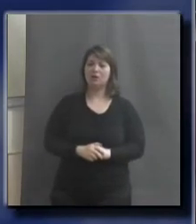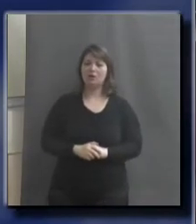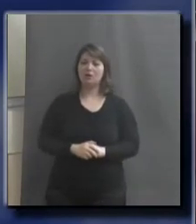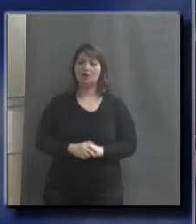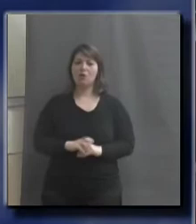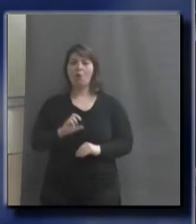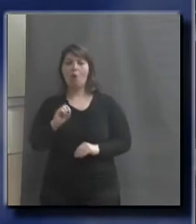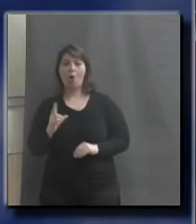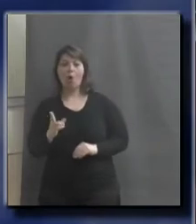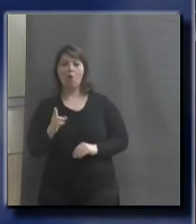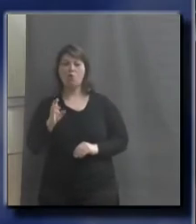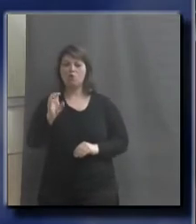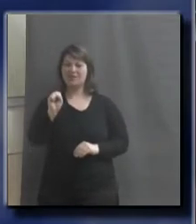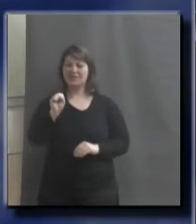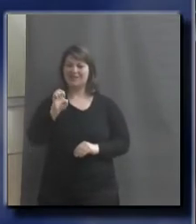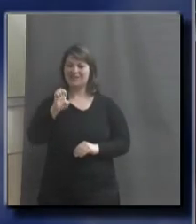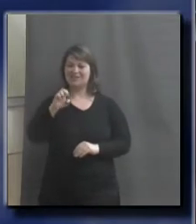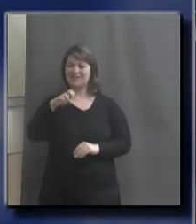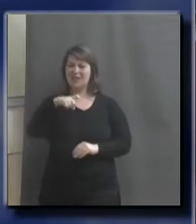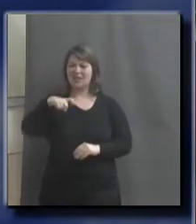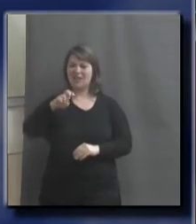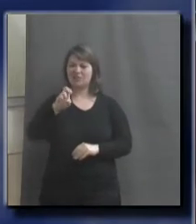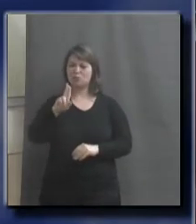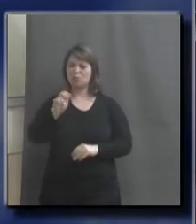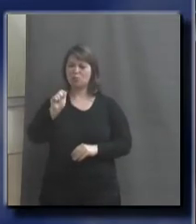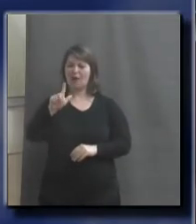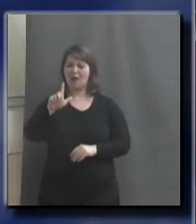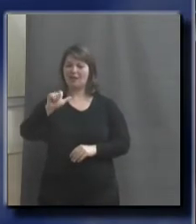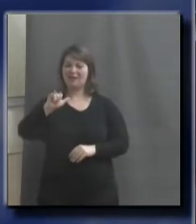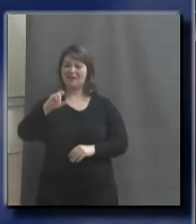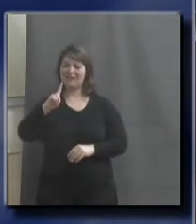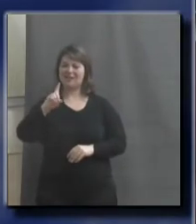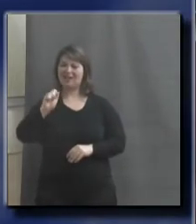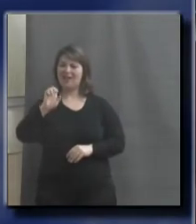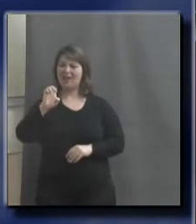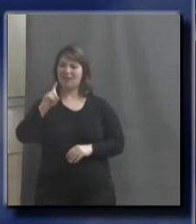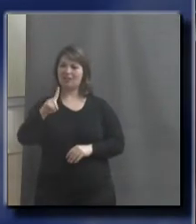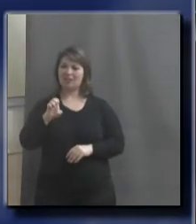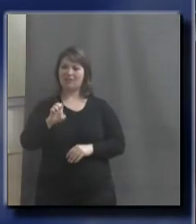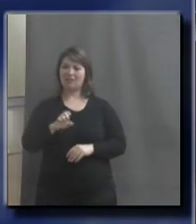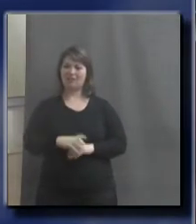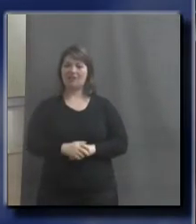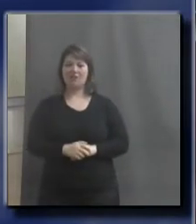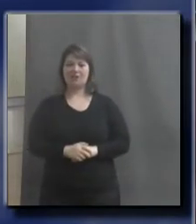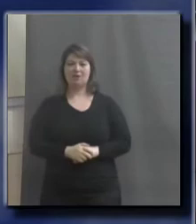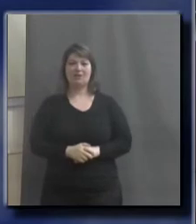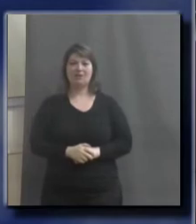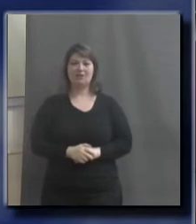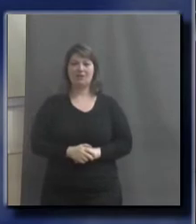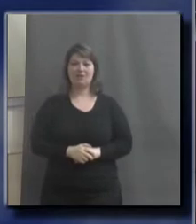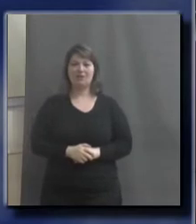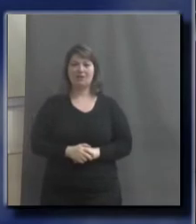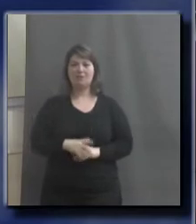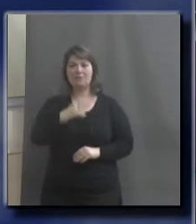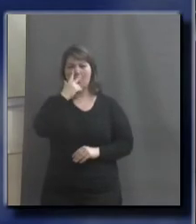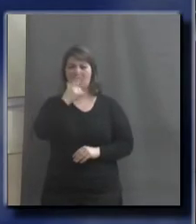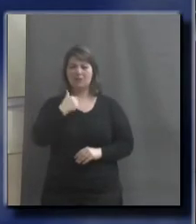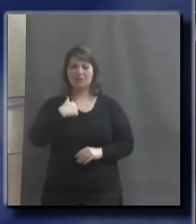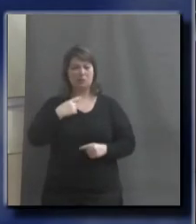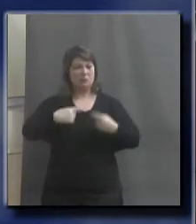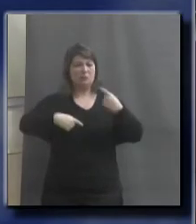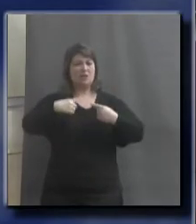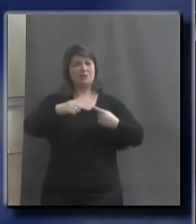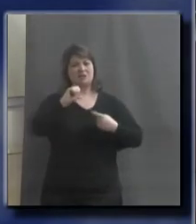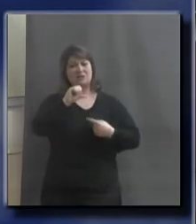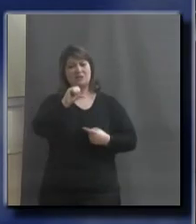Ou as sexualidades egodistônicas. Olha que interessante. Primeiro que não... Eu estou colocando isso, não quero entrar no debate da 0199,